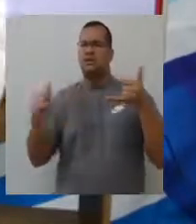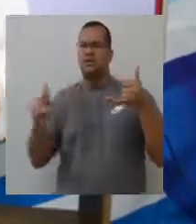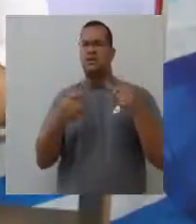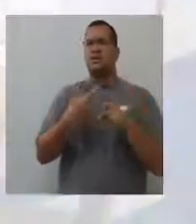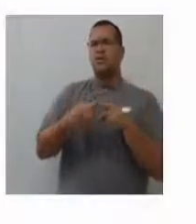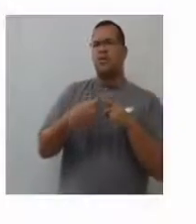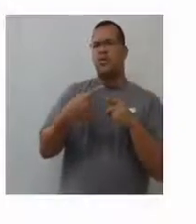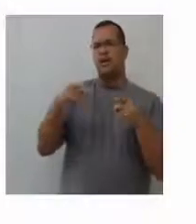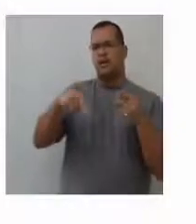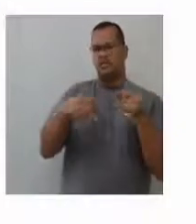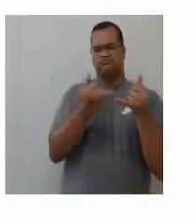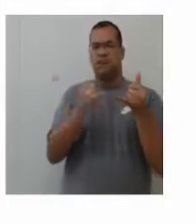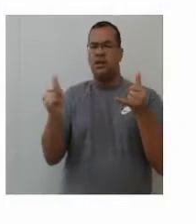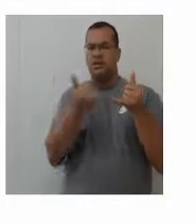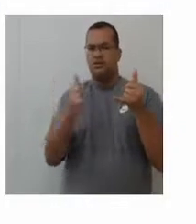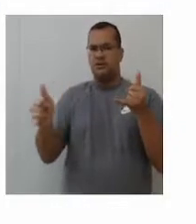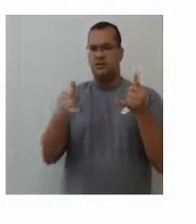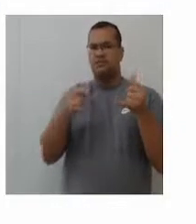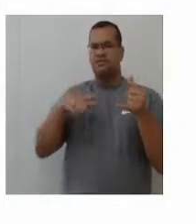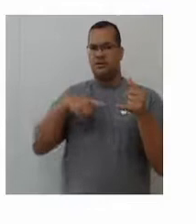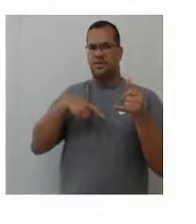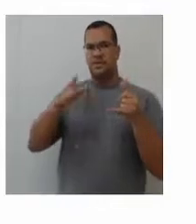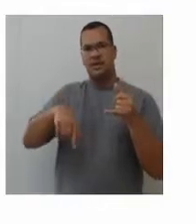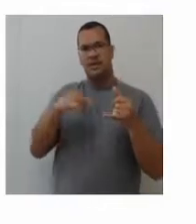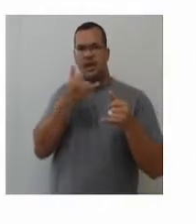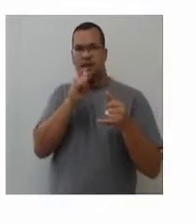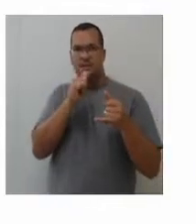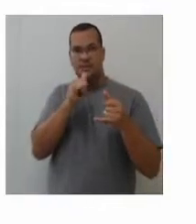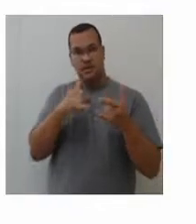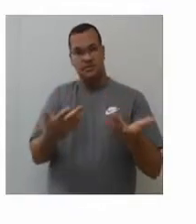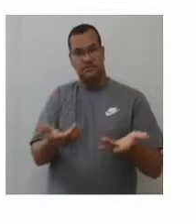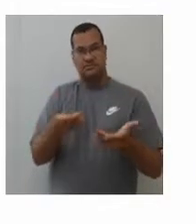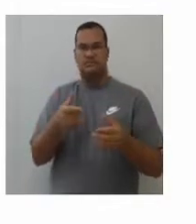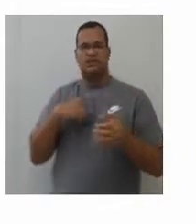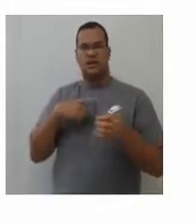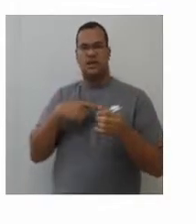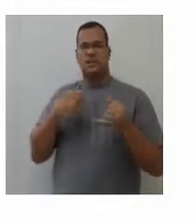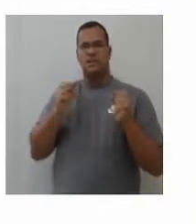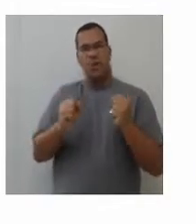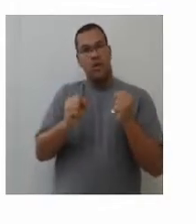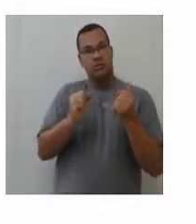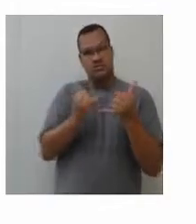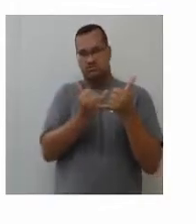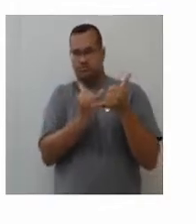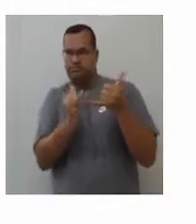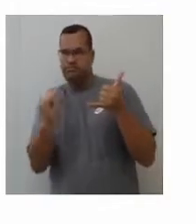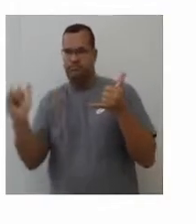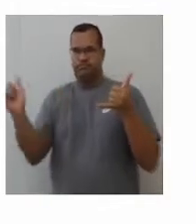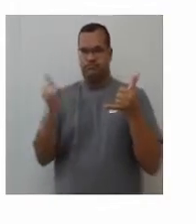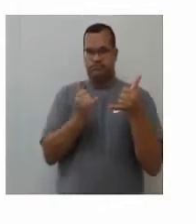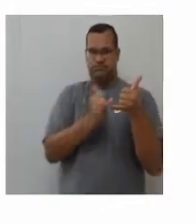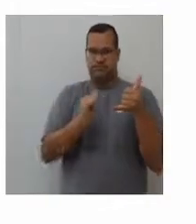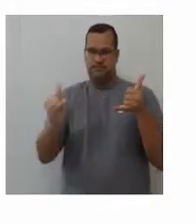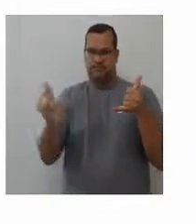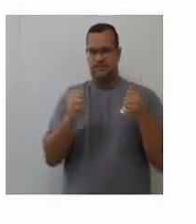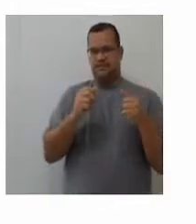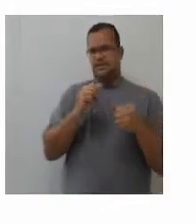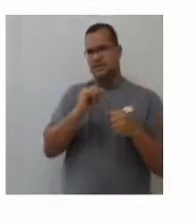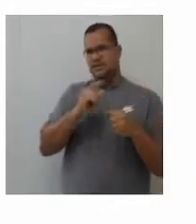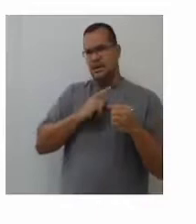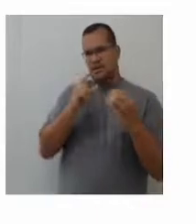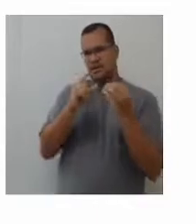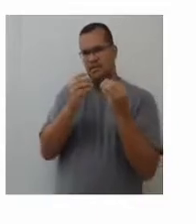solução conduz eletricidade, tá? Ela pode conduzir eletricidade. Então, qual é a definição? Quando as partículas